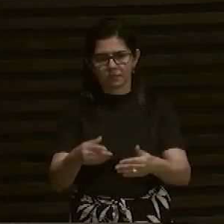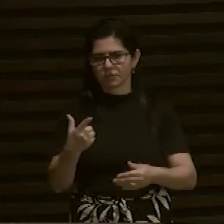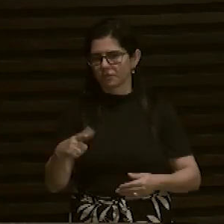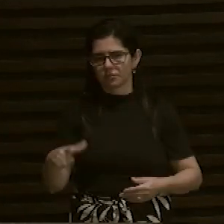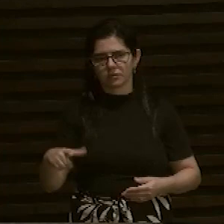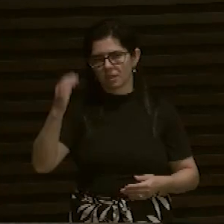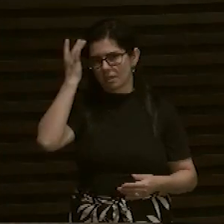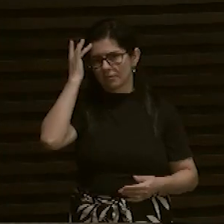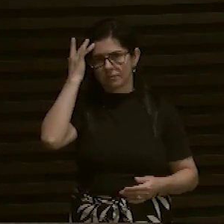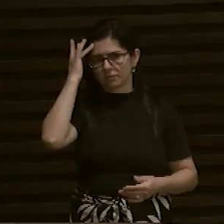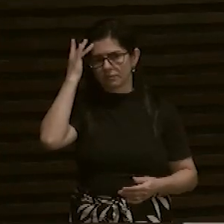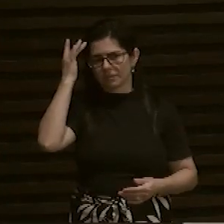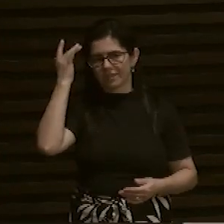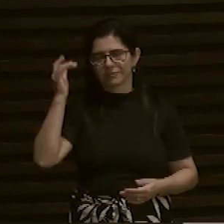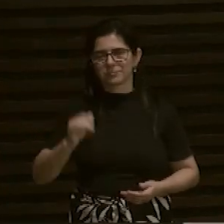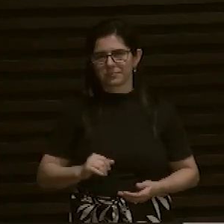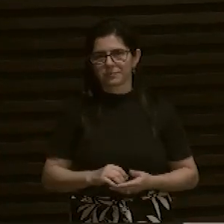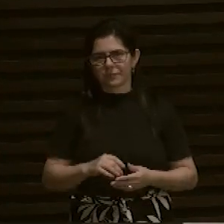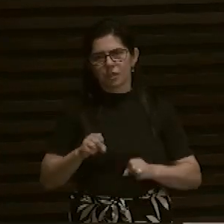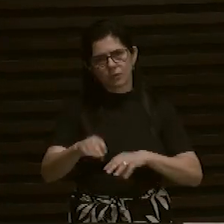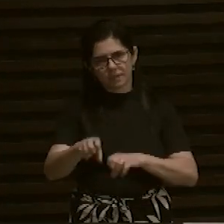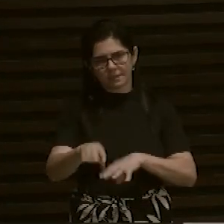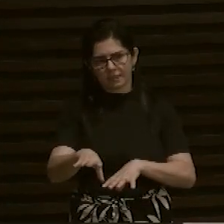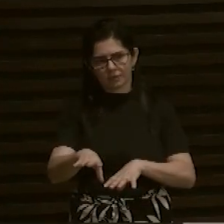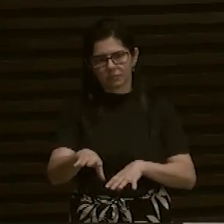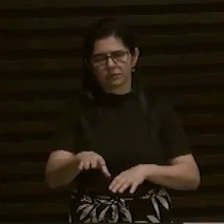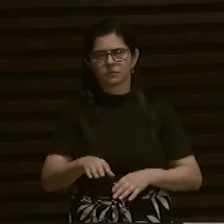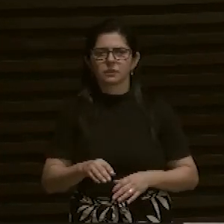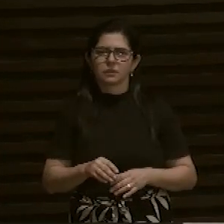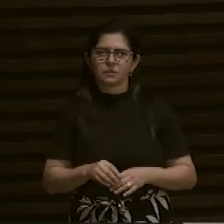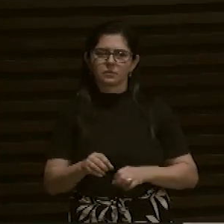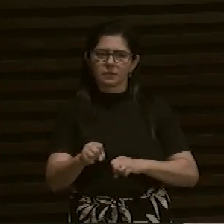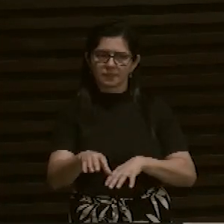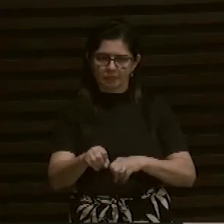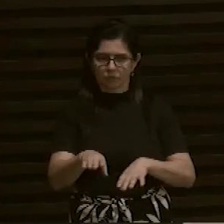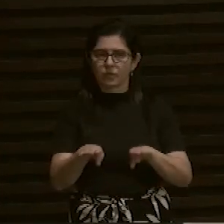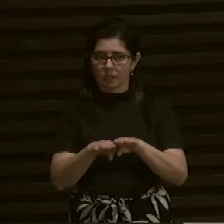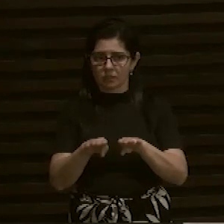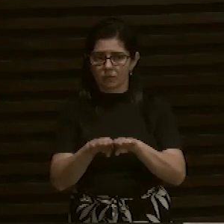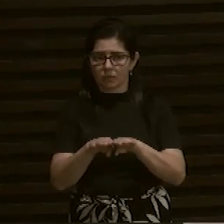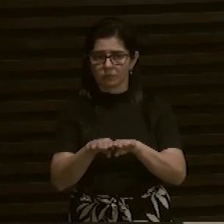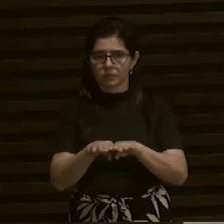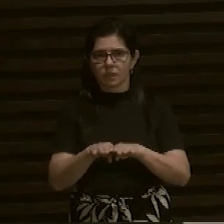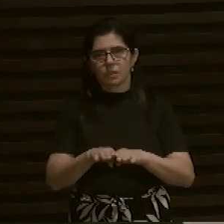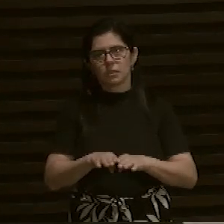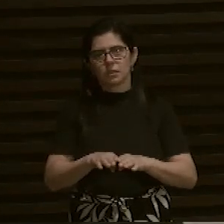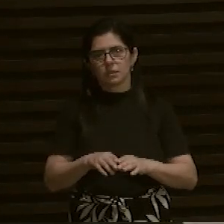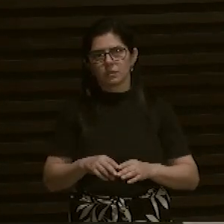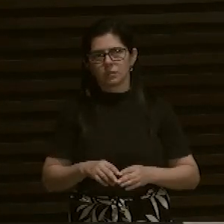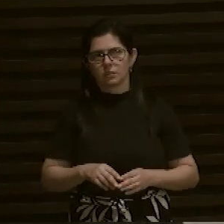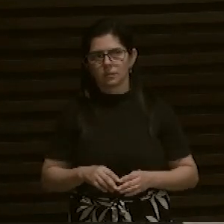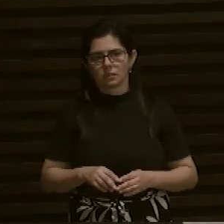naquilo. Né? Então, o ensino é o mesmo. Né? Não quer dizer que eu vou deixar de ensinar uma doutrina ou outra, ou eu vou falar uma coisa aqui,